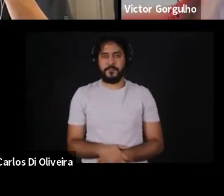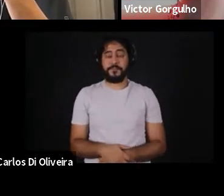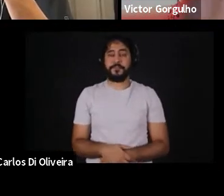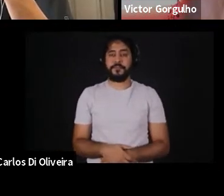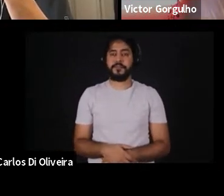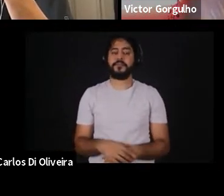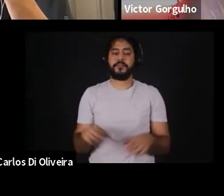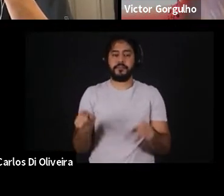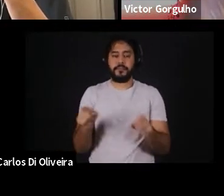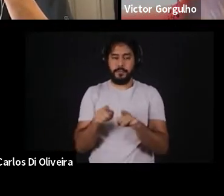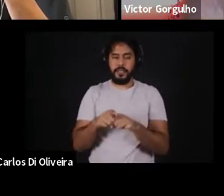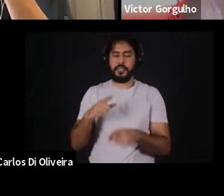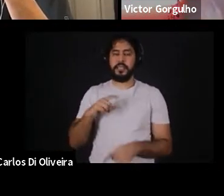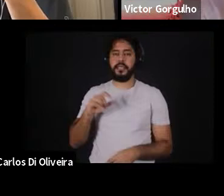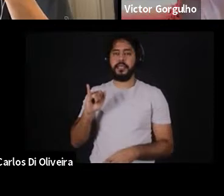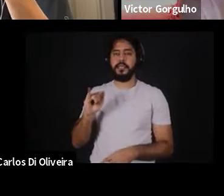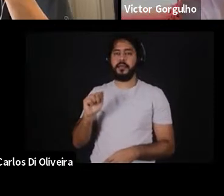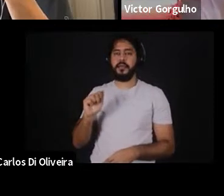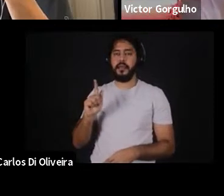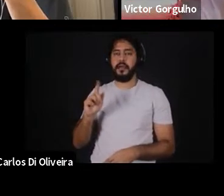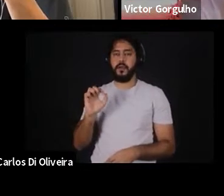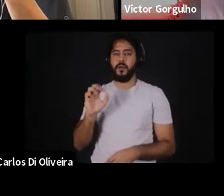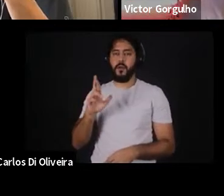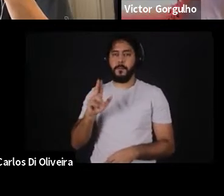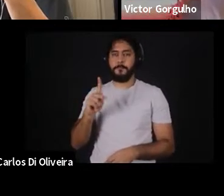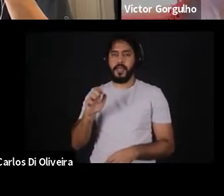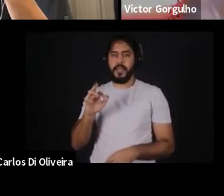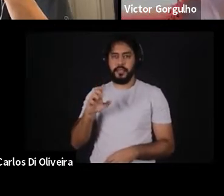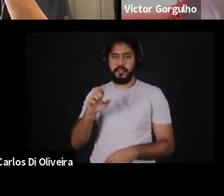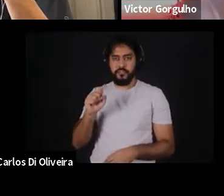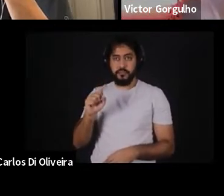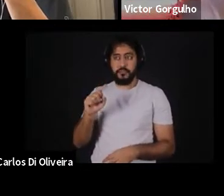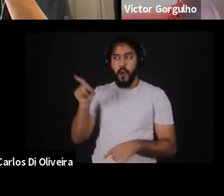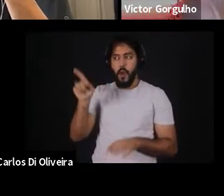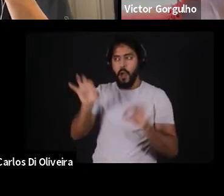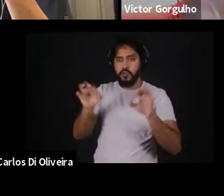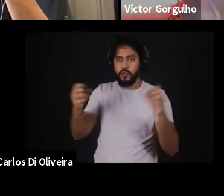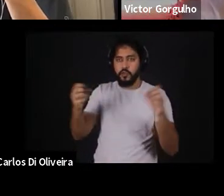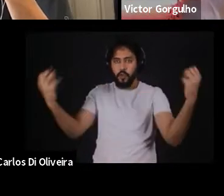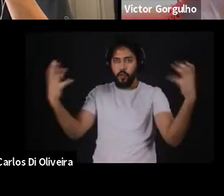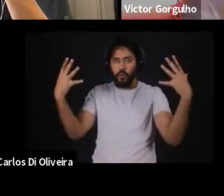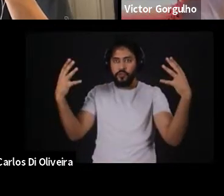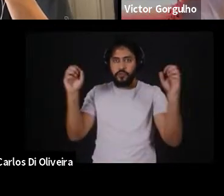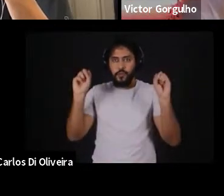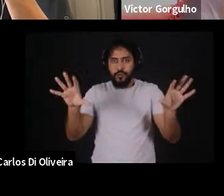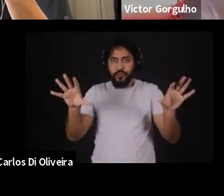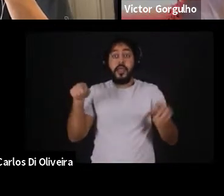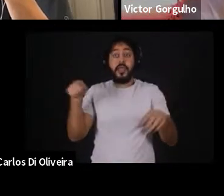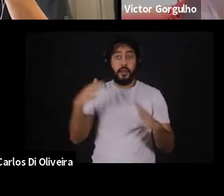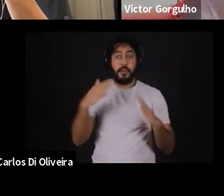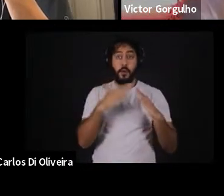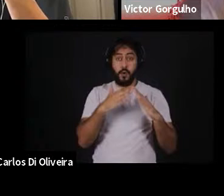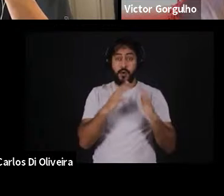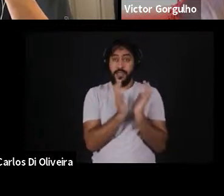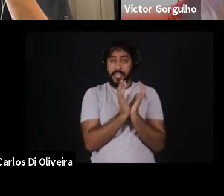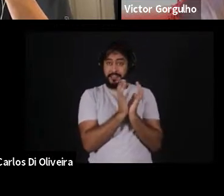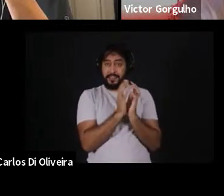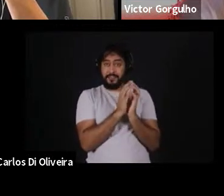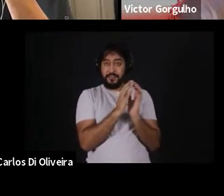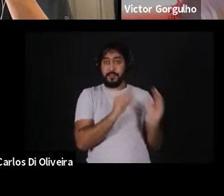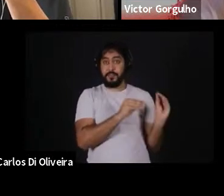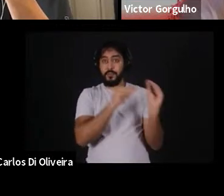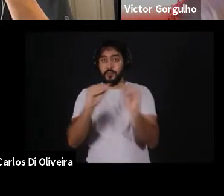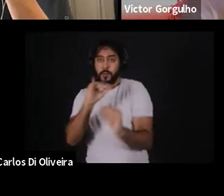o Iagor Pérez, que fez a luz do filme. E foi muito engraçado, porque o Iagor mora no Recife, veio para o Rio para fazer o